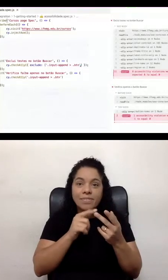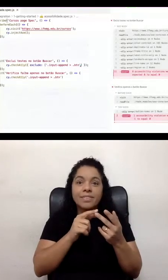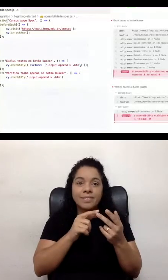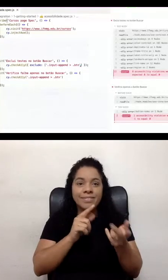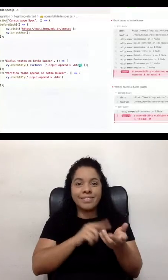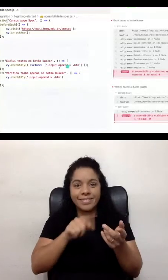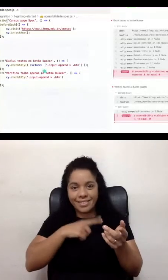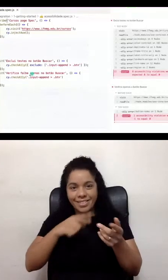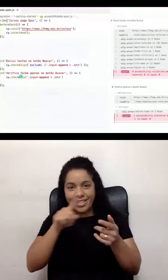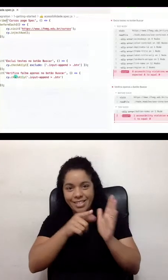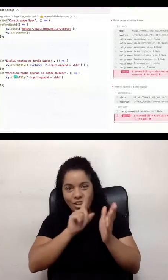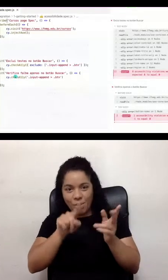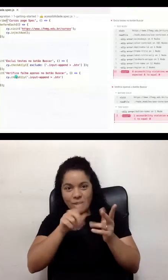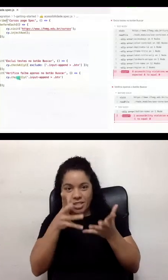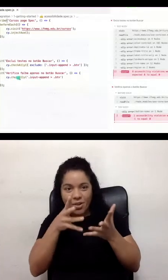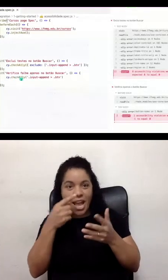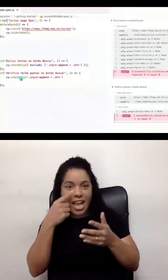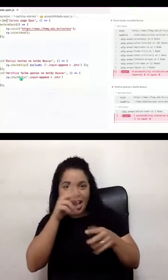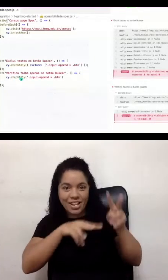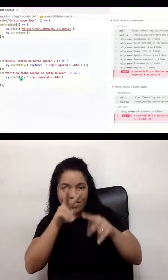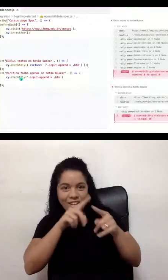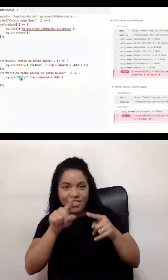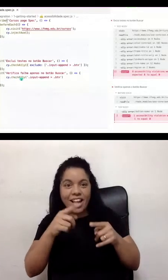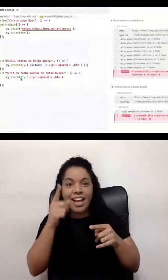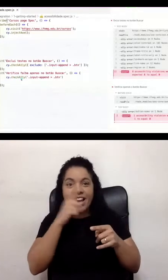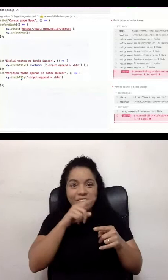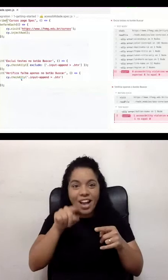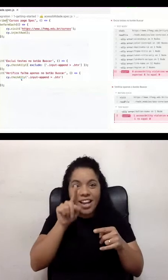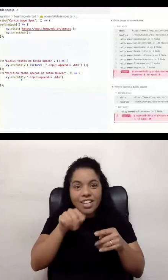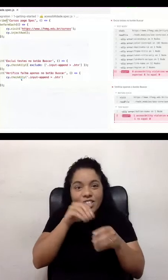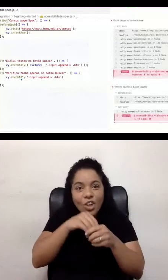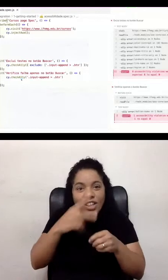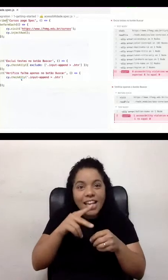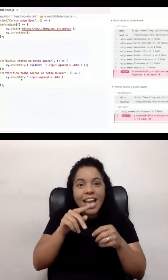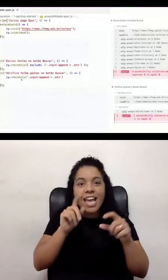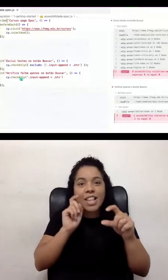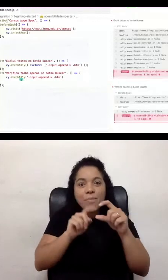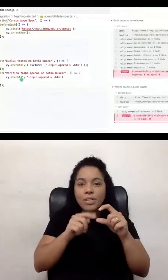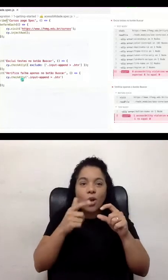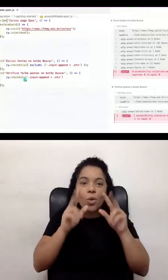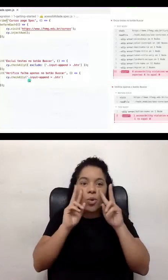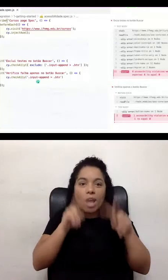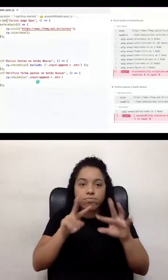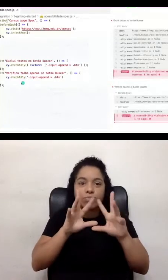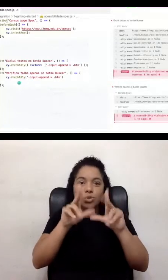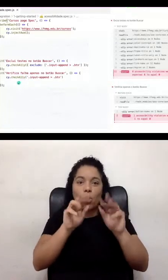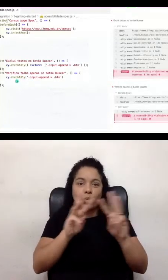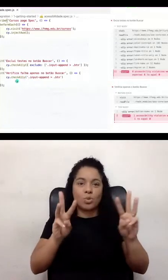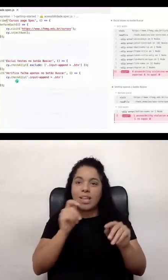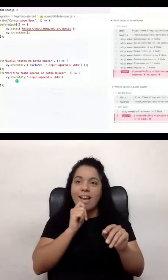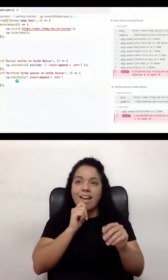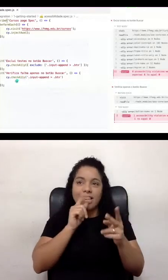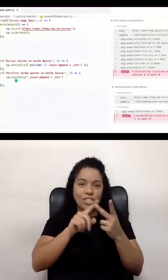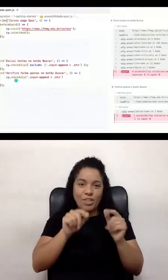anteriormente. Ou, se eu quero verificar a falha só naquele botão, não quero verificar no site inteiro, na página inteira. Eu